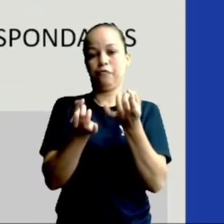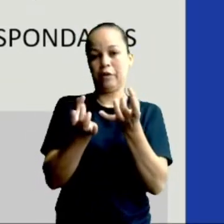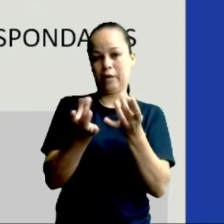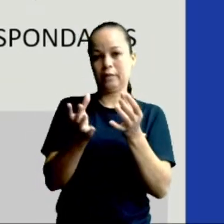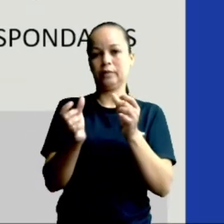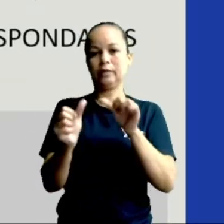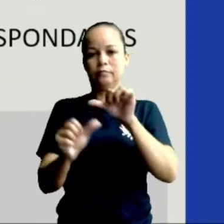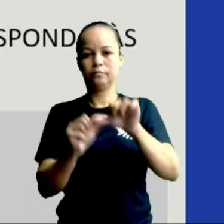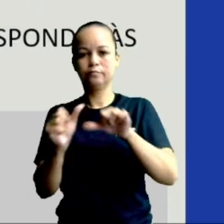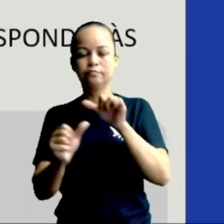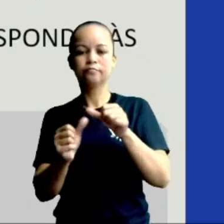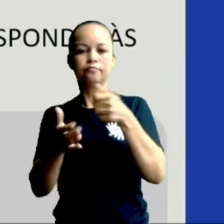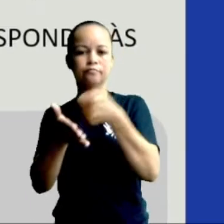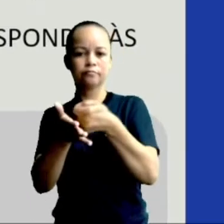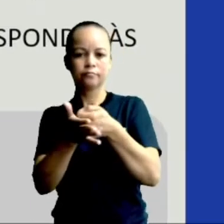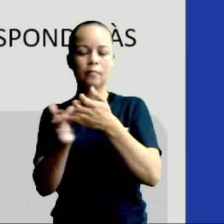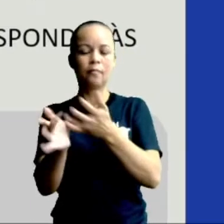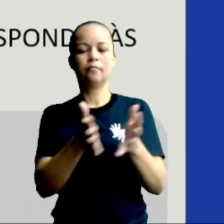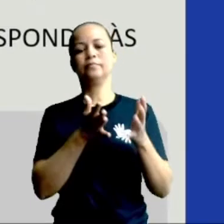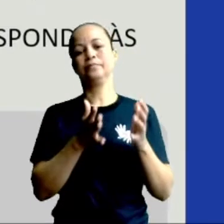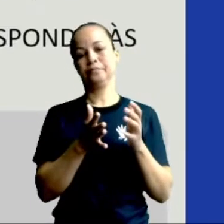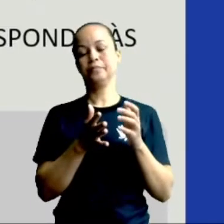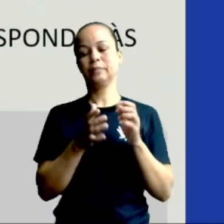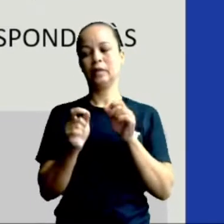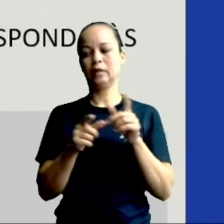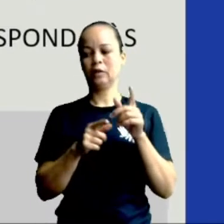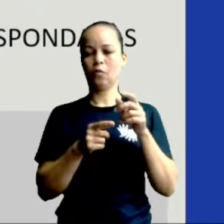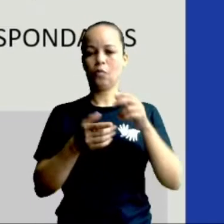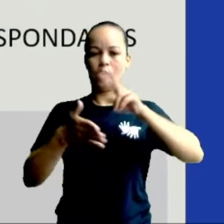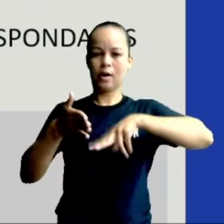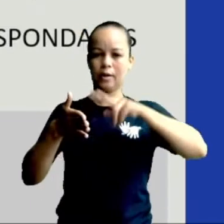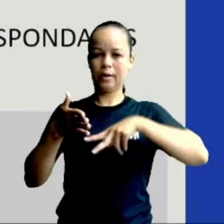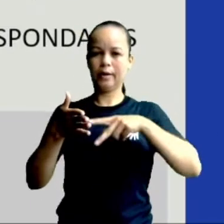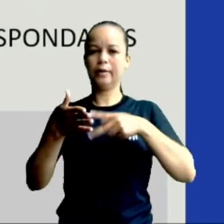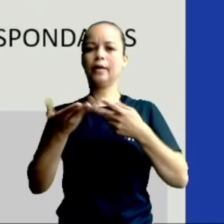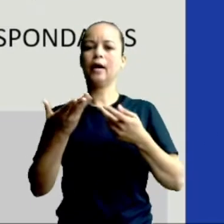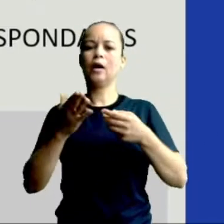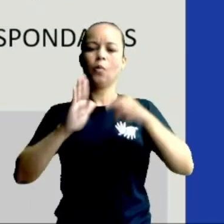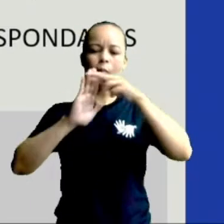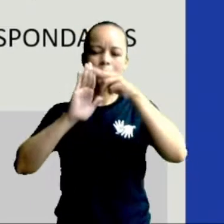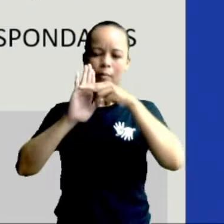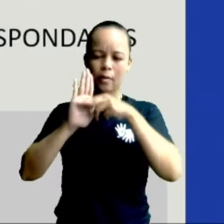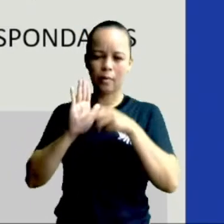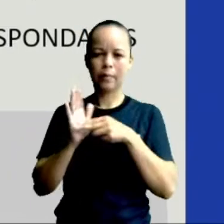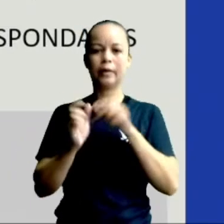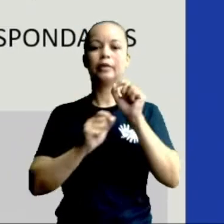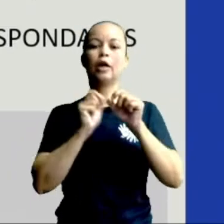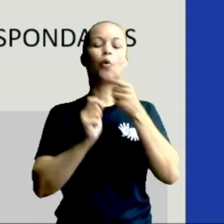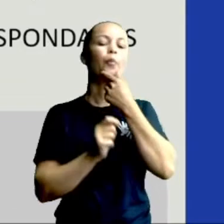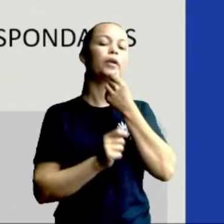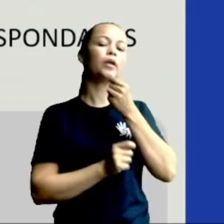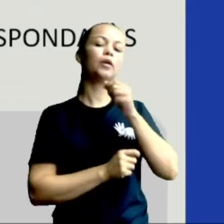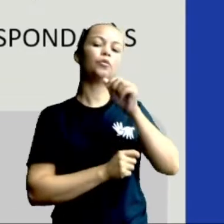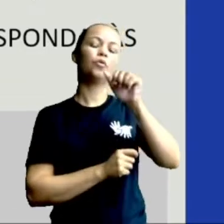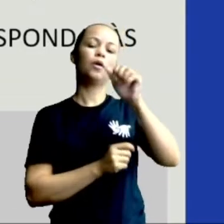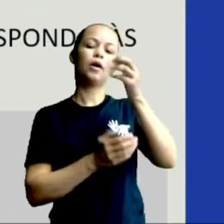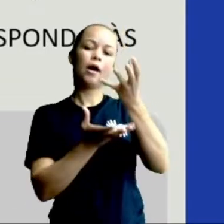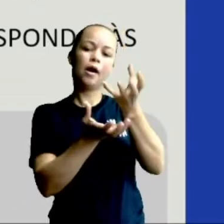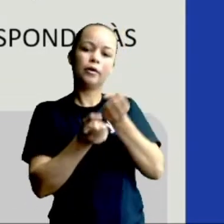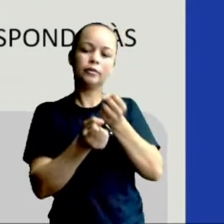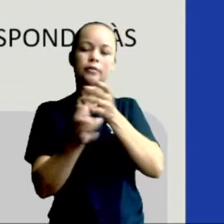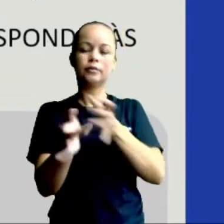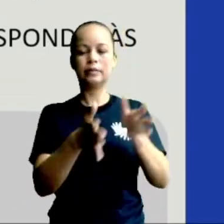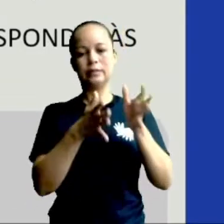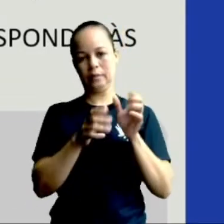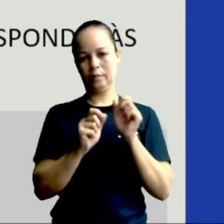cada item, leia a instrução que Álvaro recebeu no decorrer do jogo e responda às